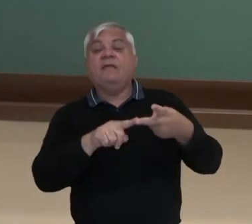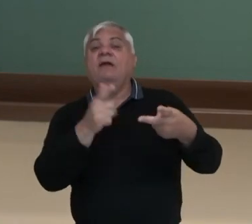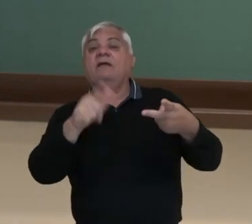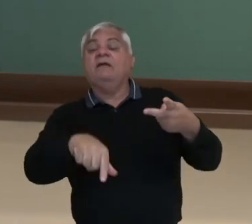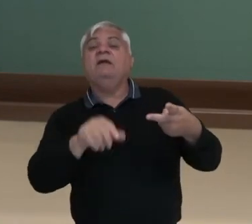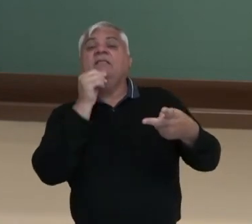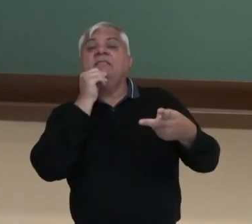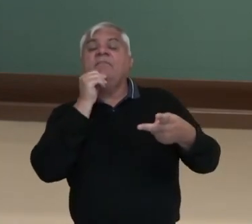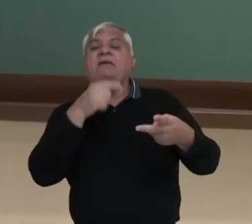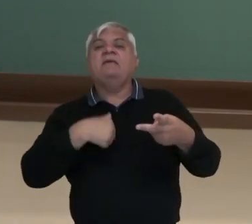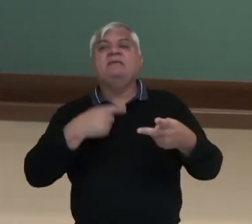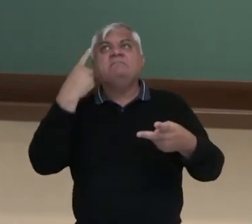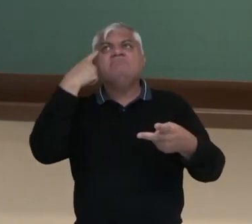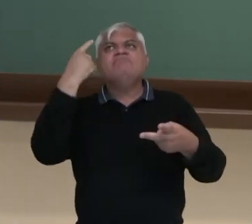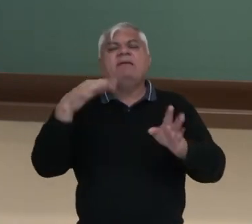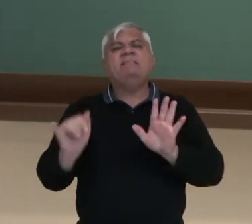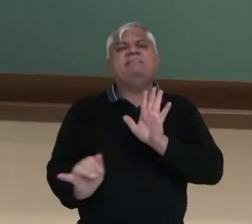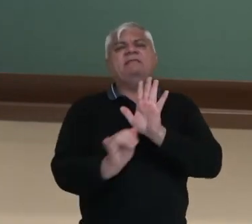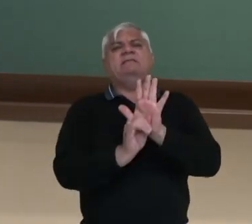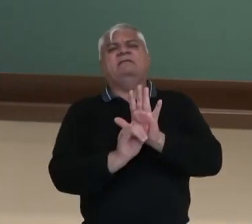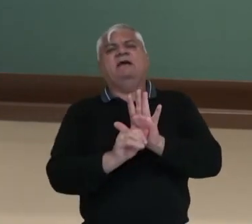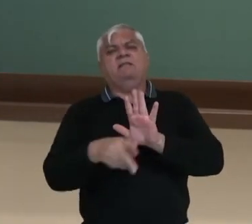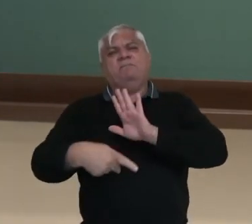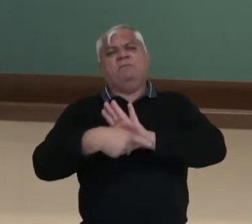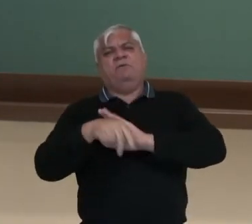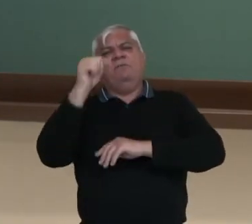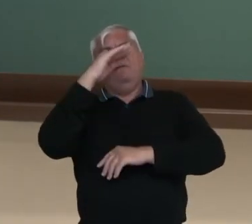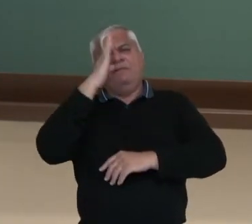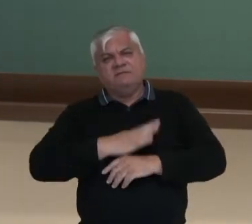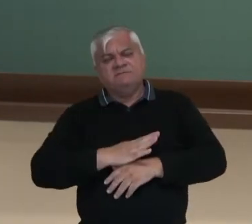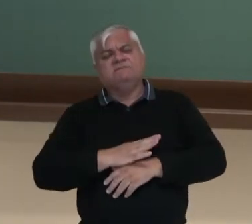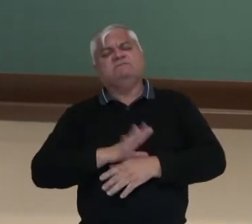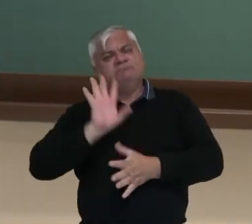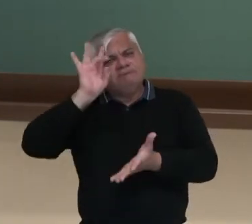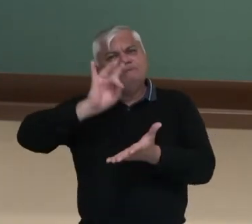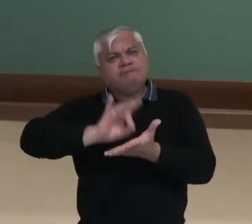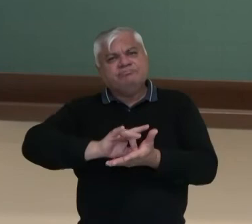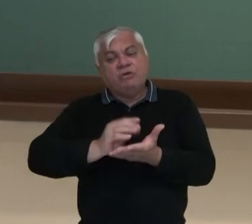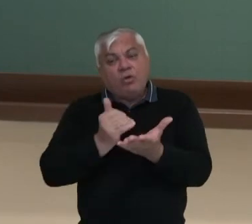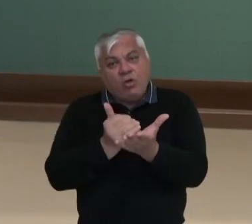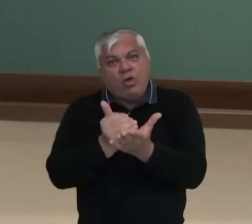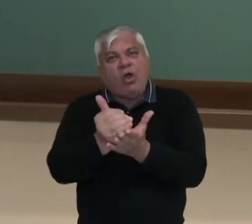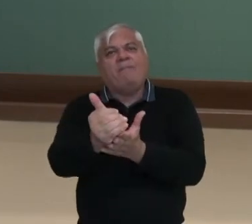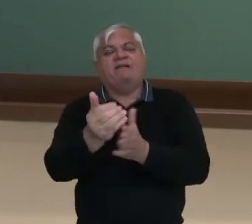uma busca por uma identidade nacional vai existir dentro